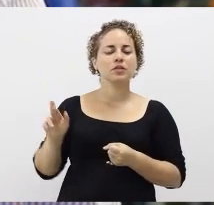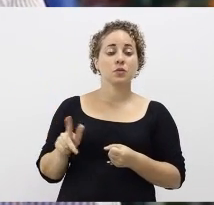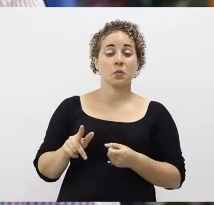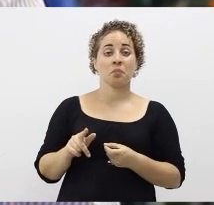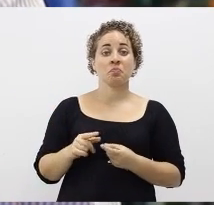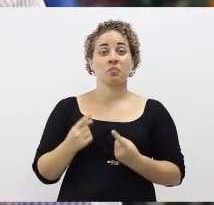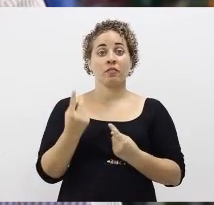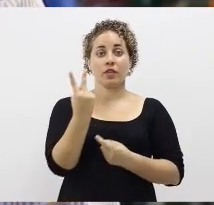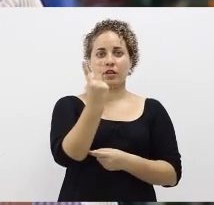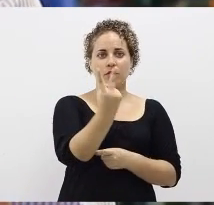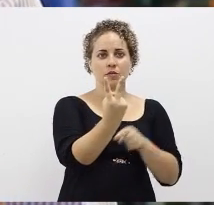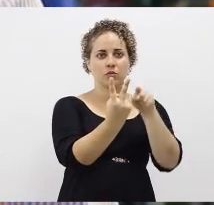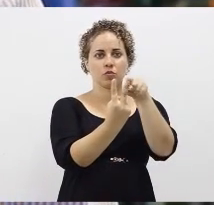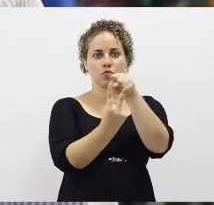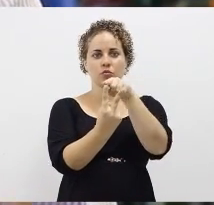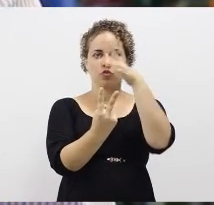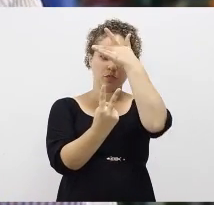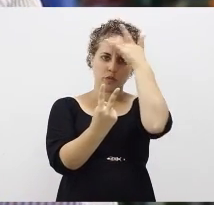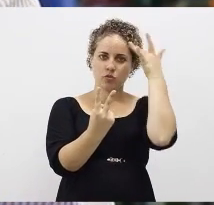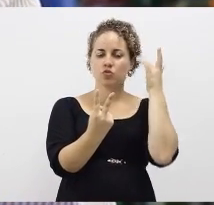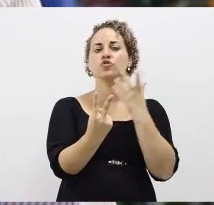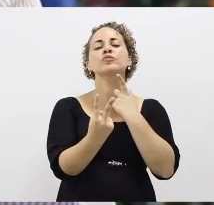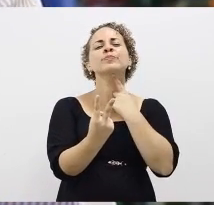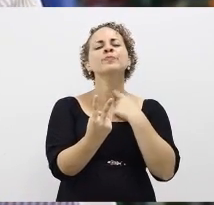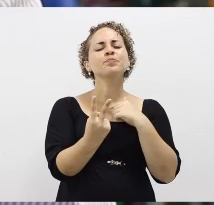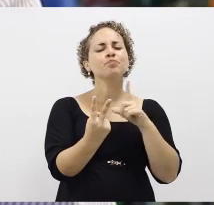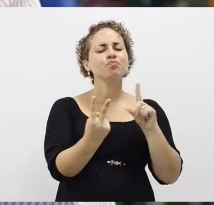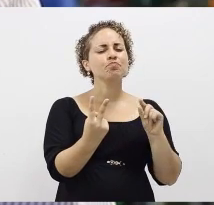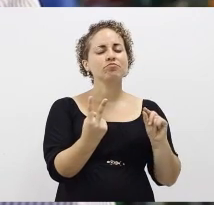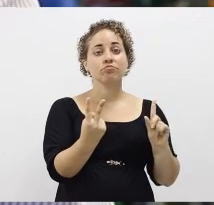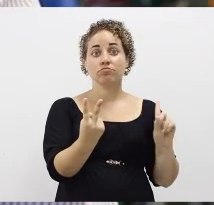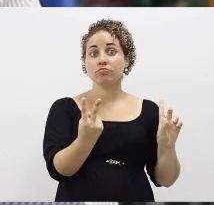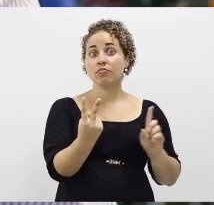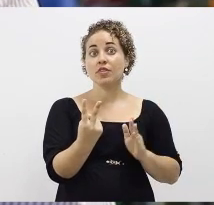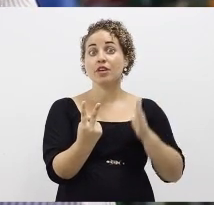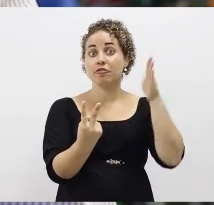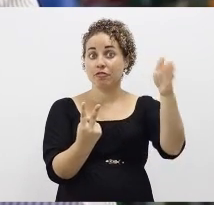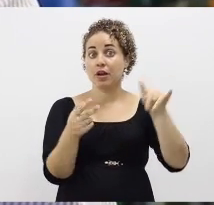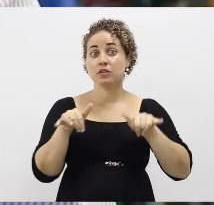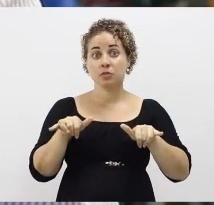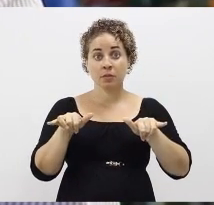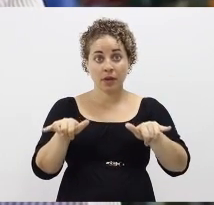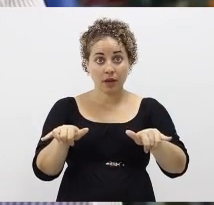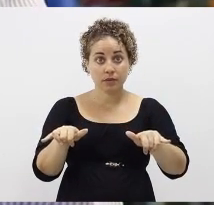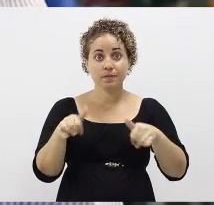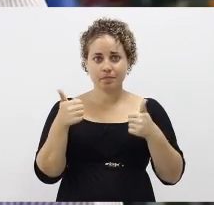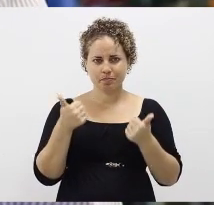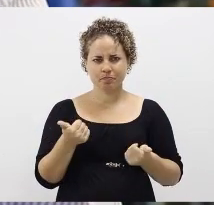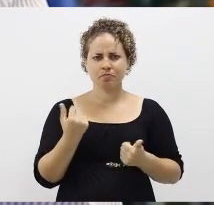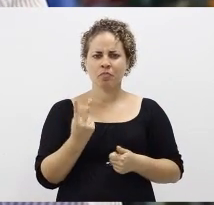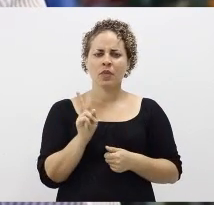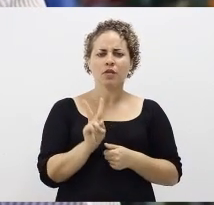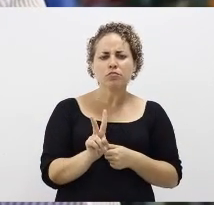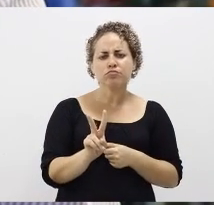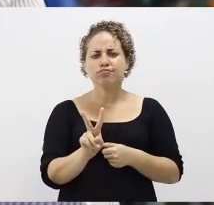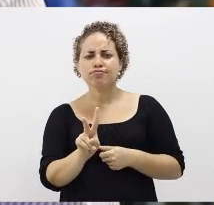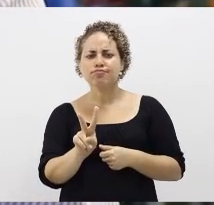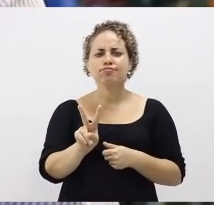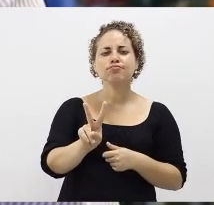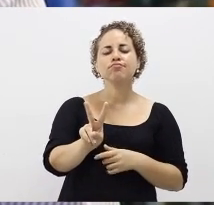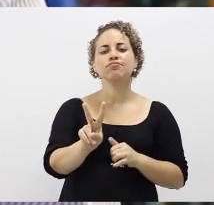2 consumidores com sede, eles vão ao supermercado Dois Irmãos. Quando entram